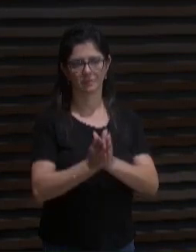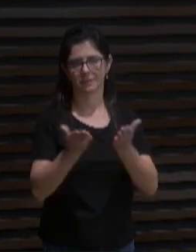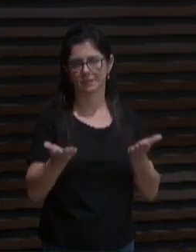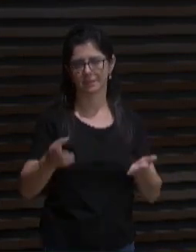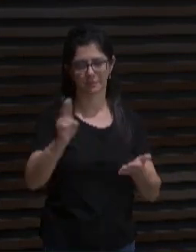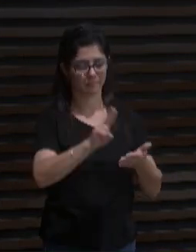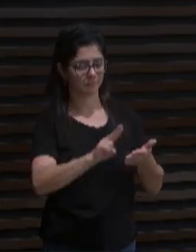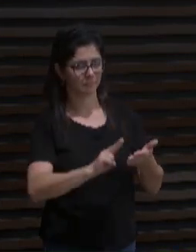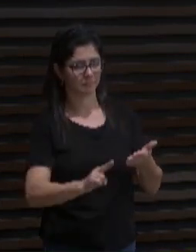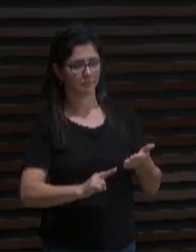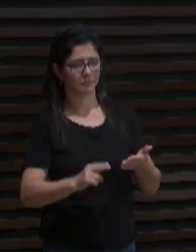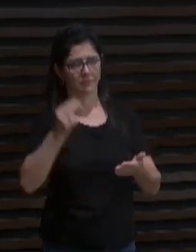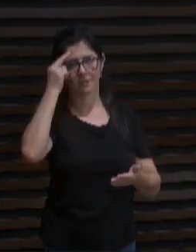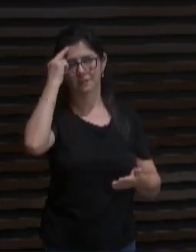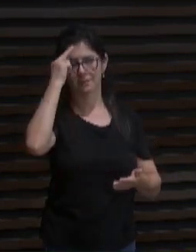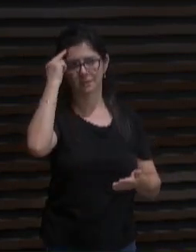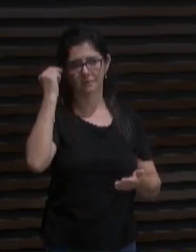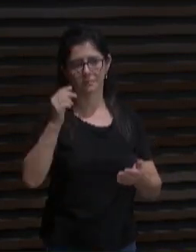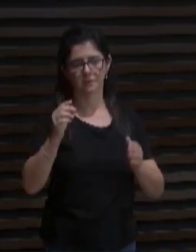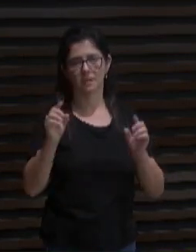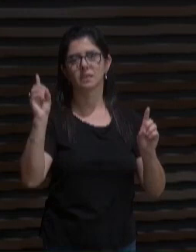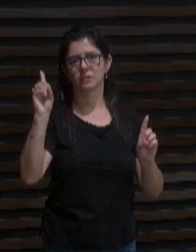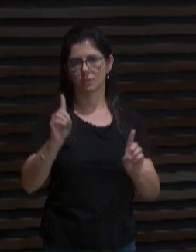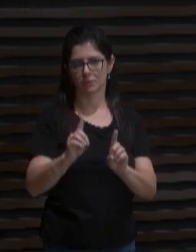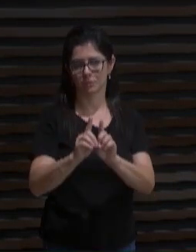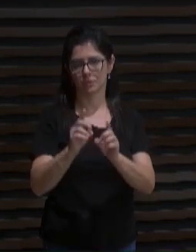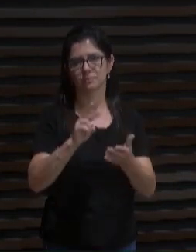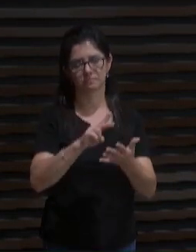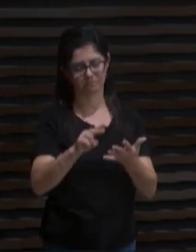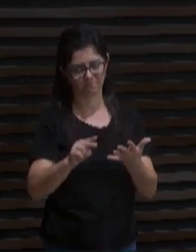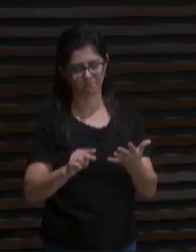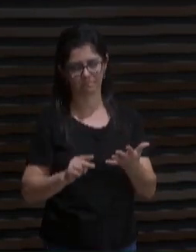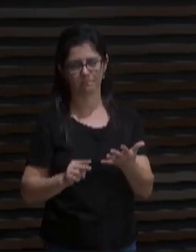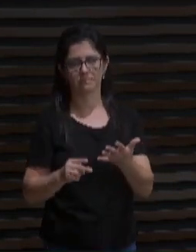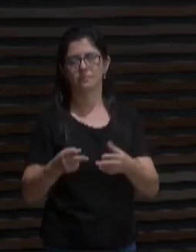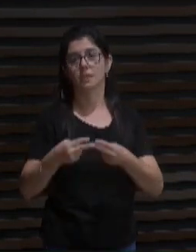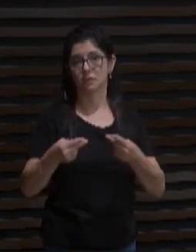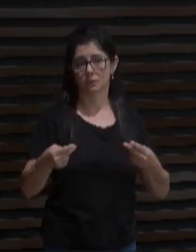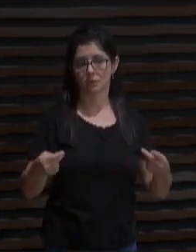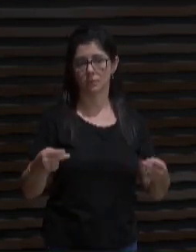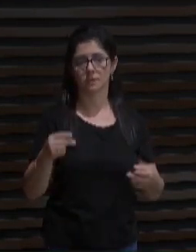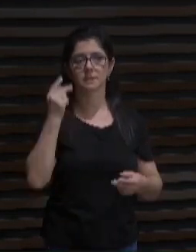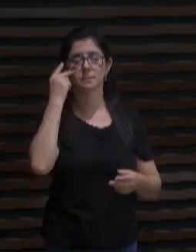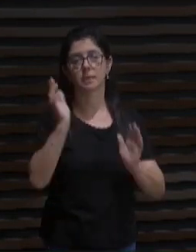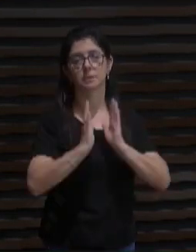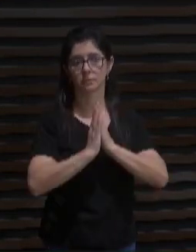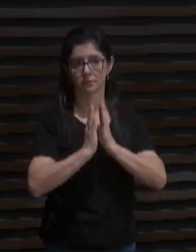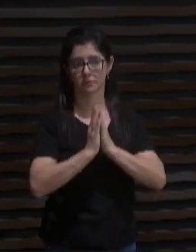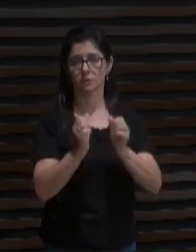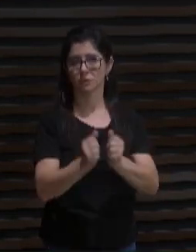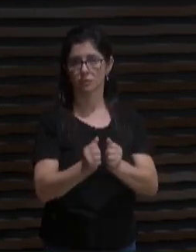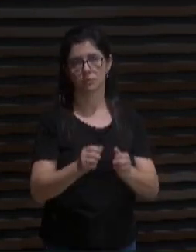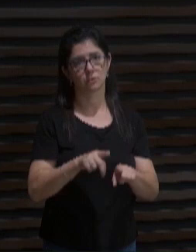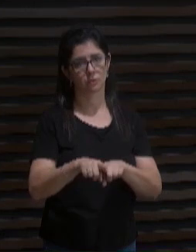suas porções, encontramos inúmeras prioridades para que oremos junto com os irmãos. E é justamente por